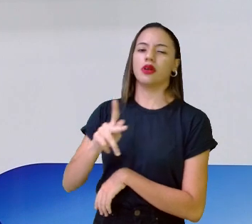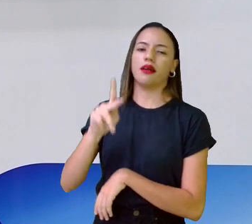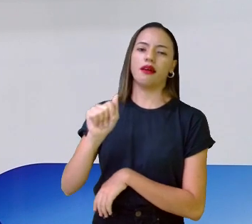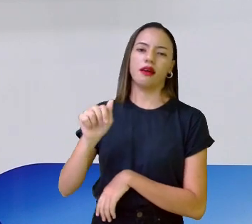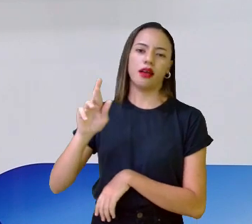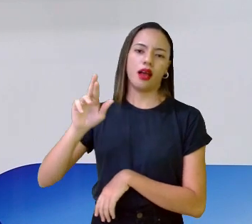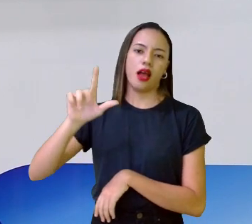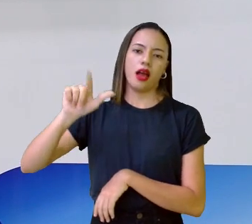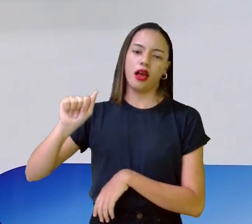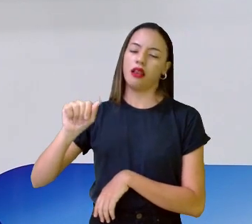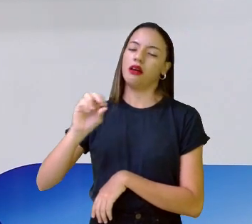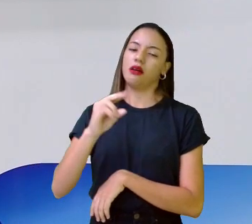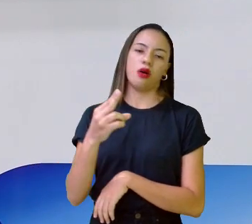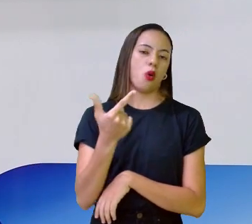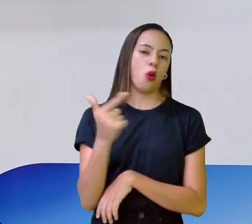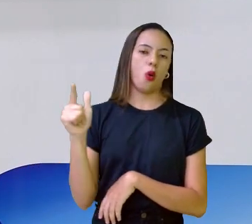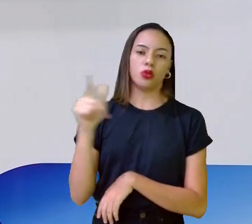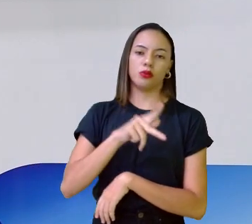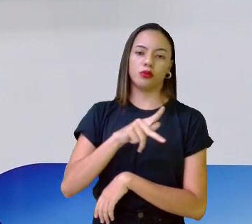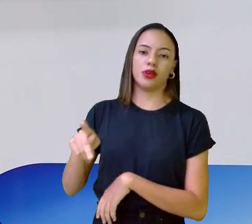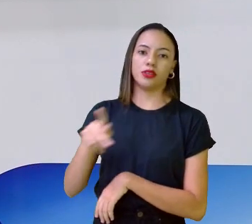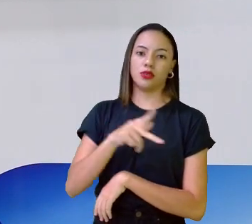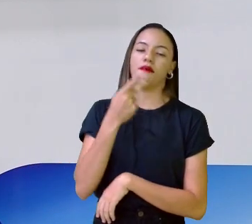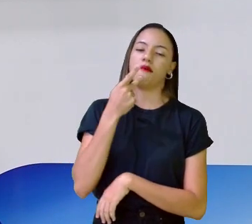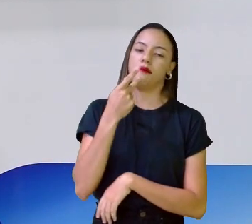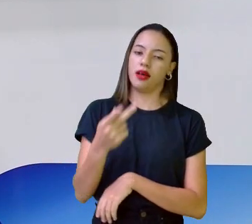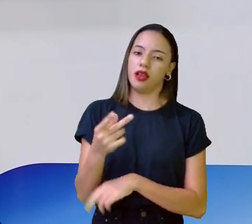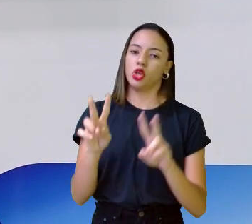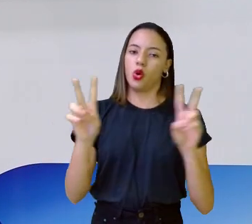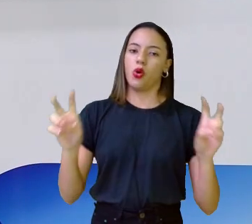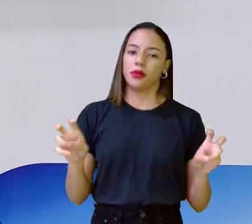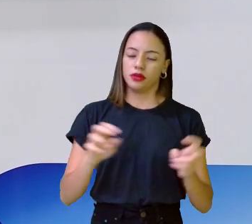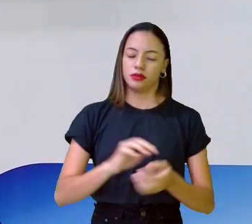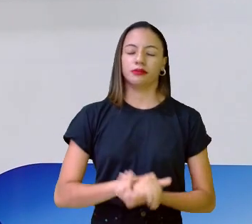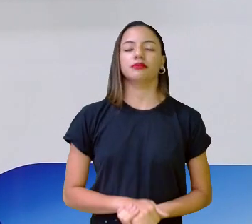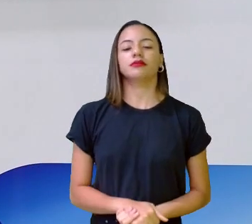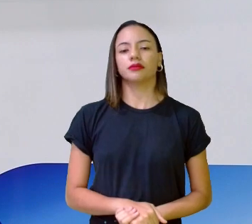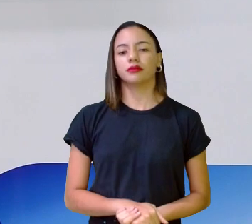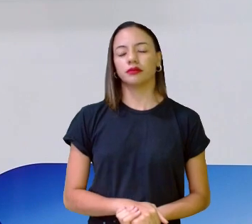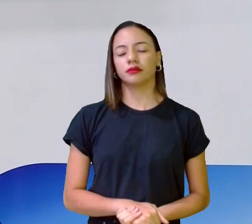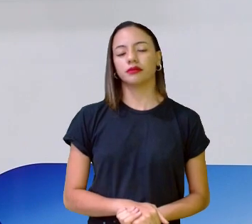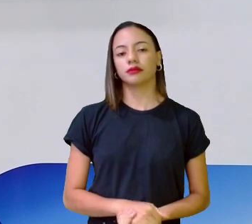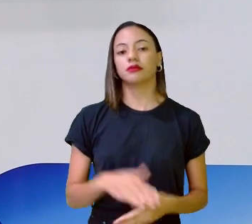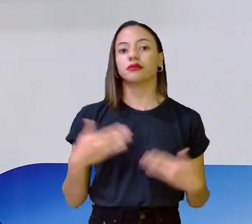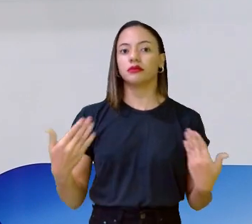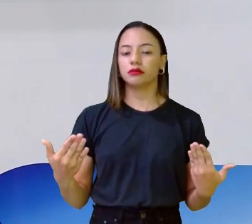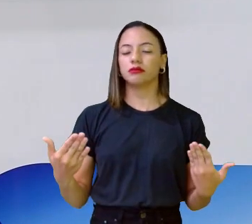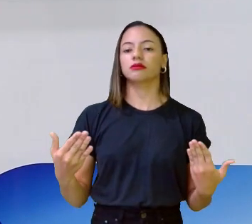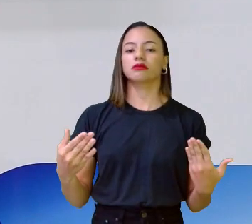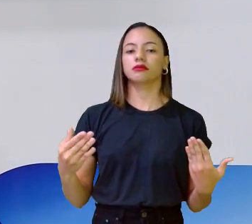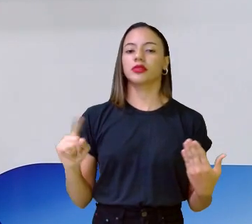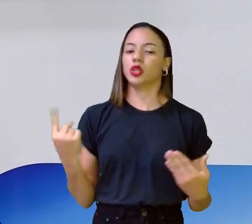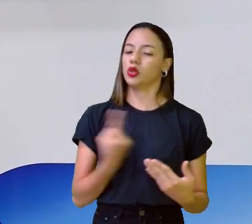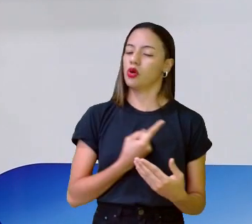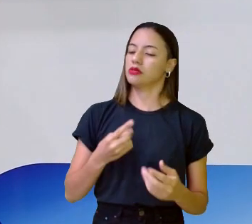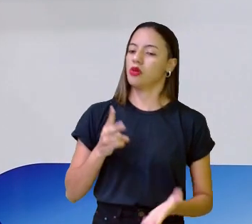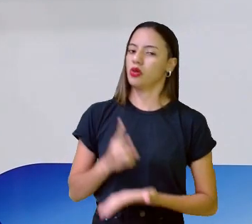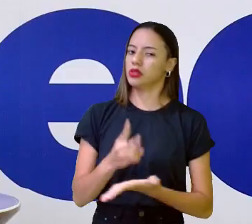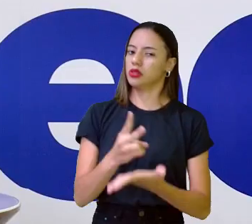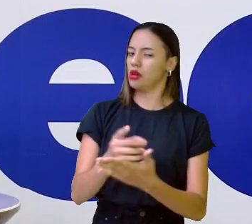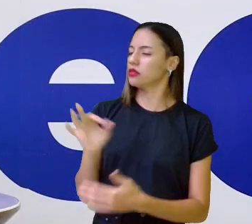outro professor ou professora no chão da escola falar, não é, sobre isso. Então, estamos apenas continuando, não é,